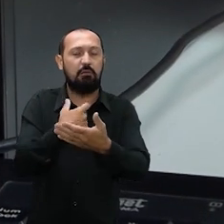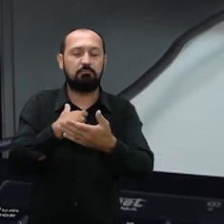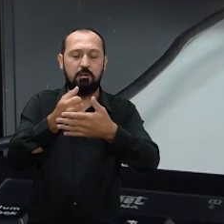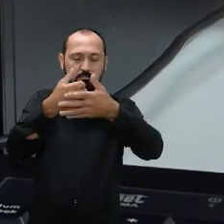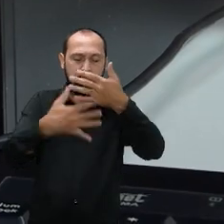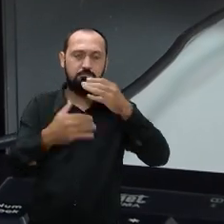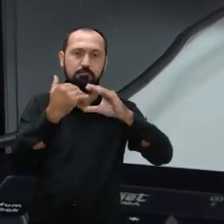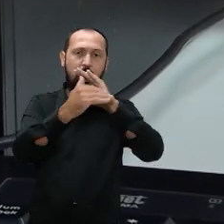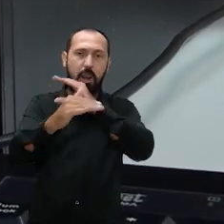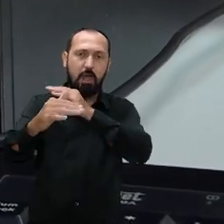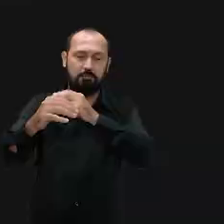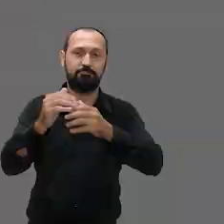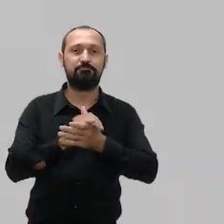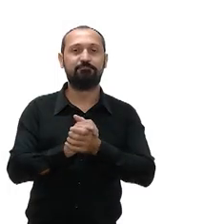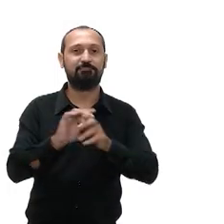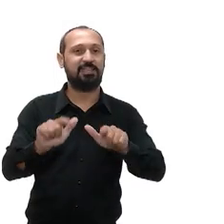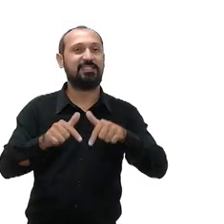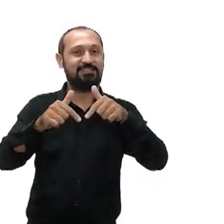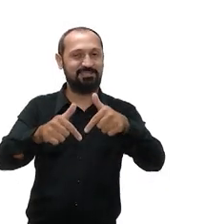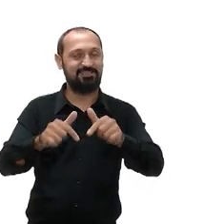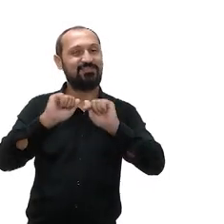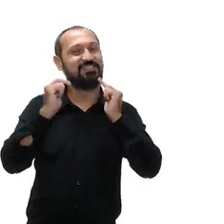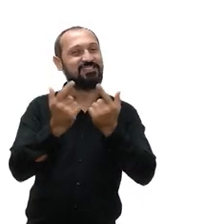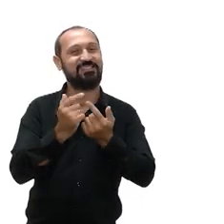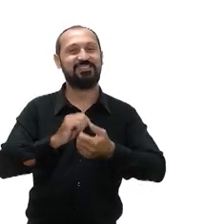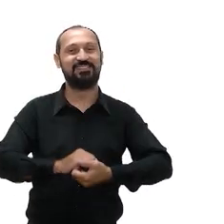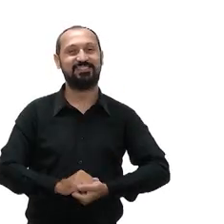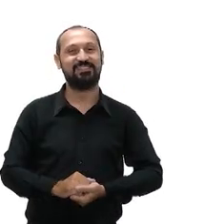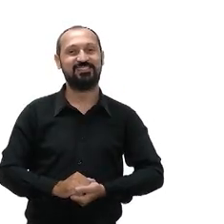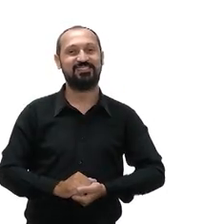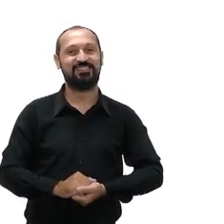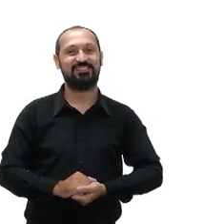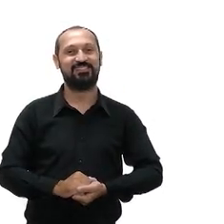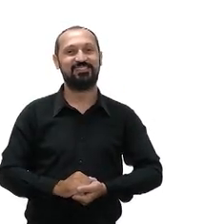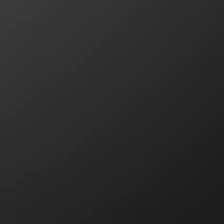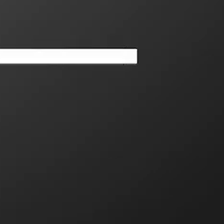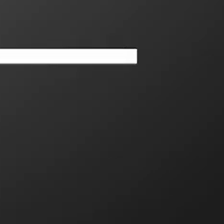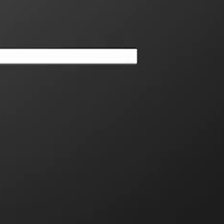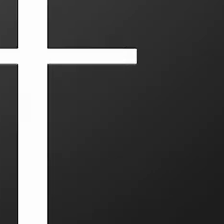na nossa lista de transmissão ação a Lemes